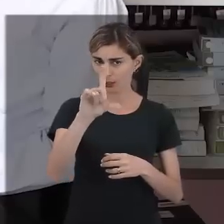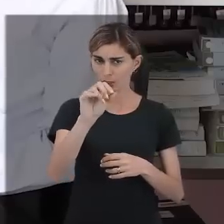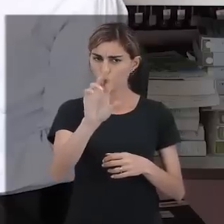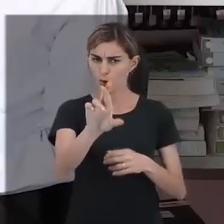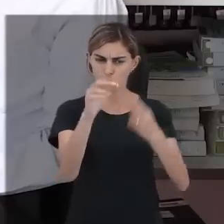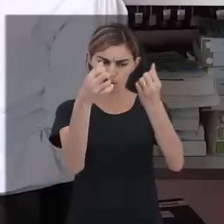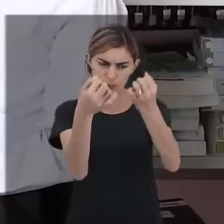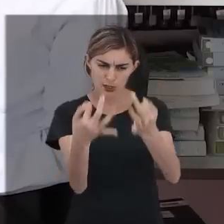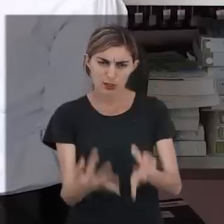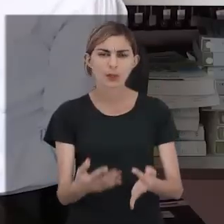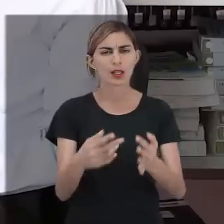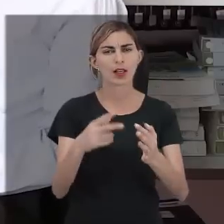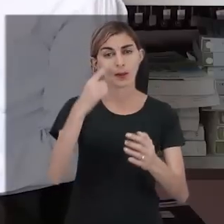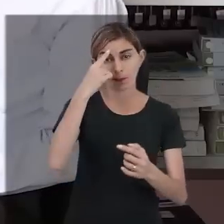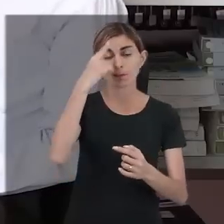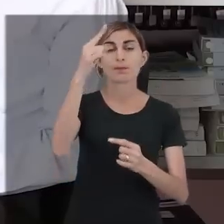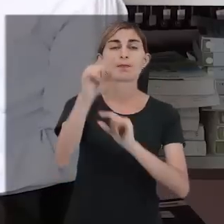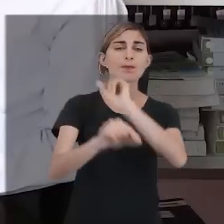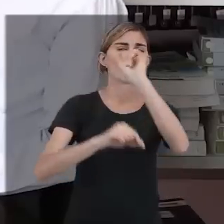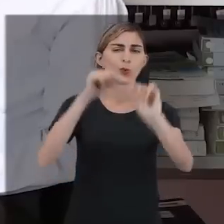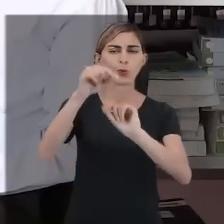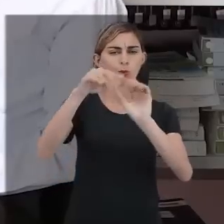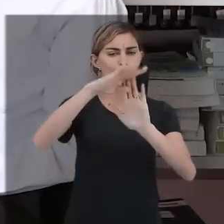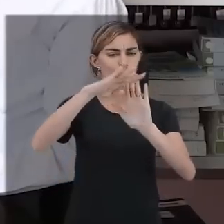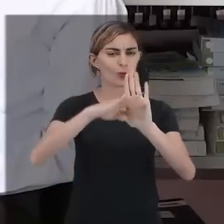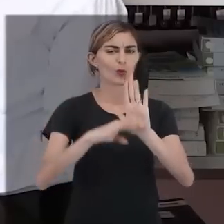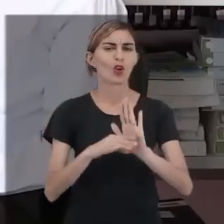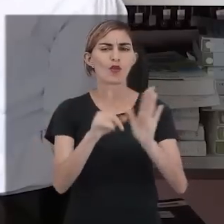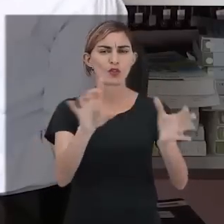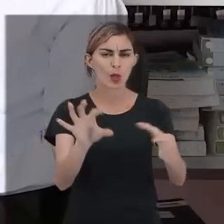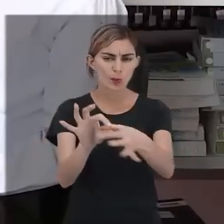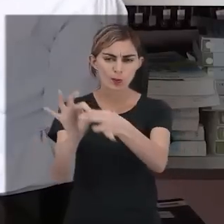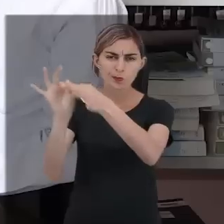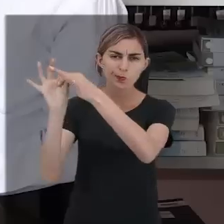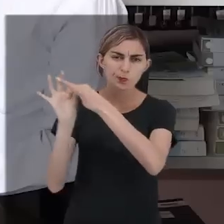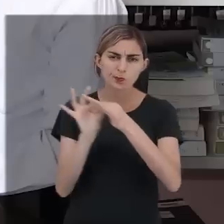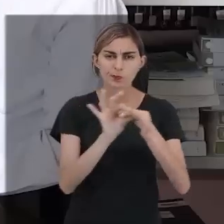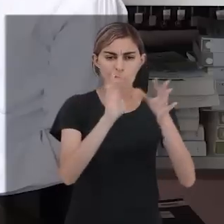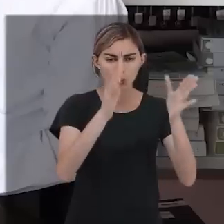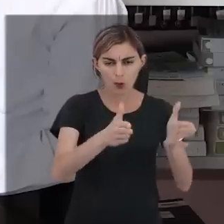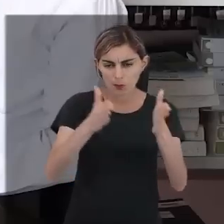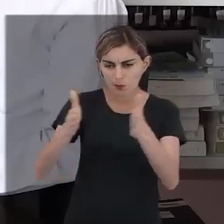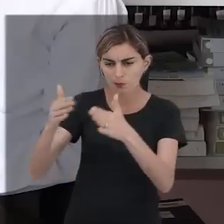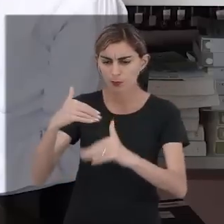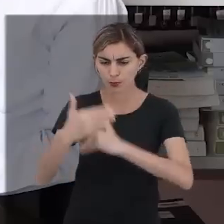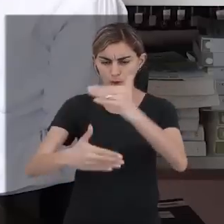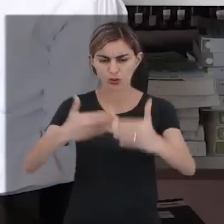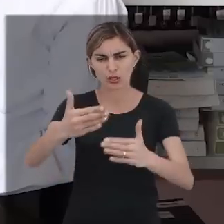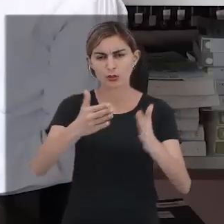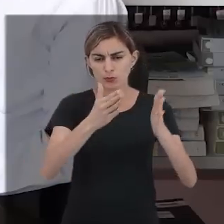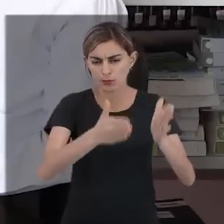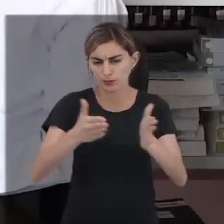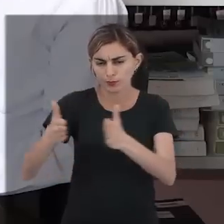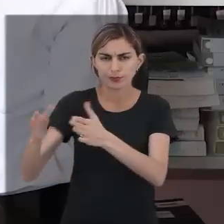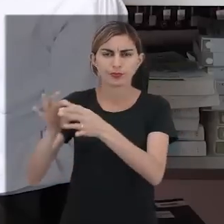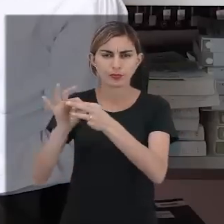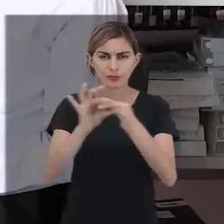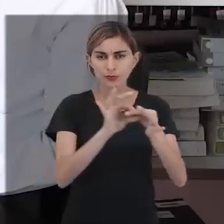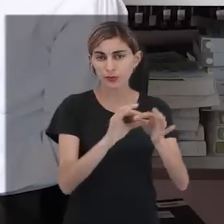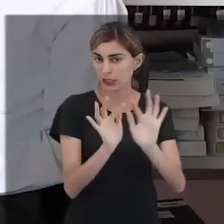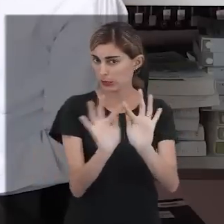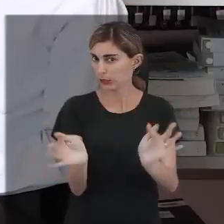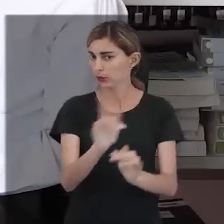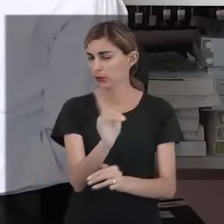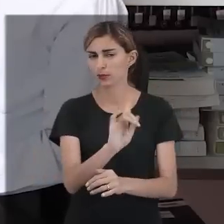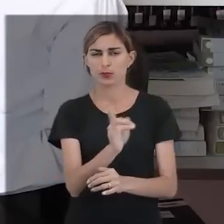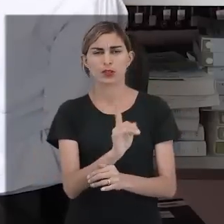E a ideia da padronização é qual, né? É você uniformizar os seus processos. Uma vez que você consegue, que não é uma coisa tão